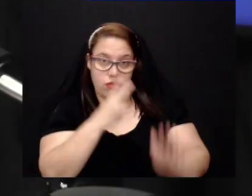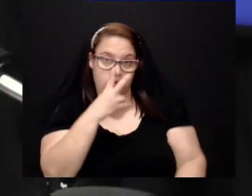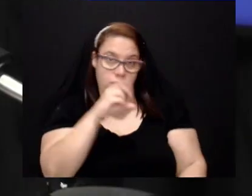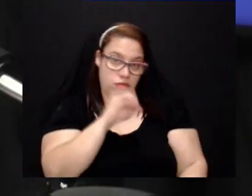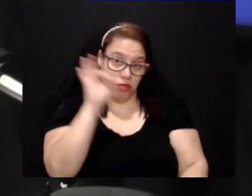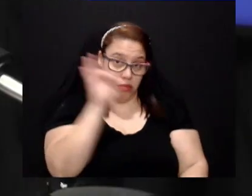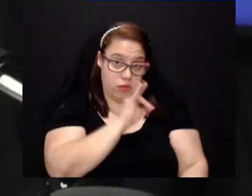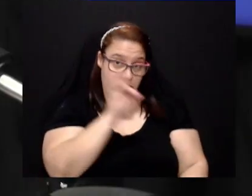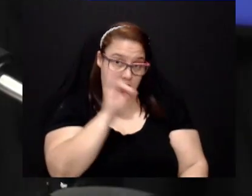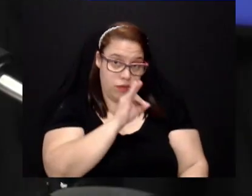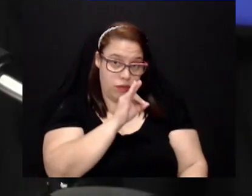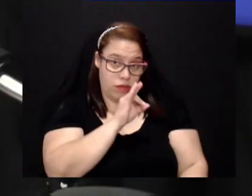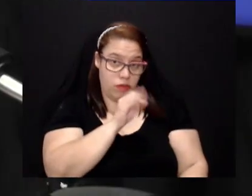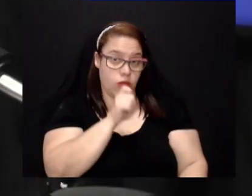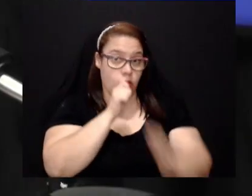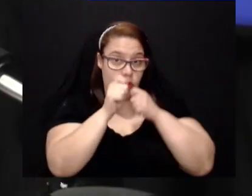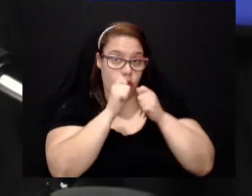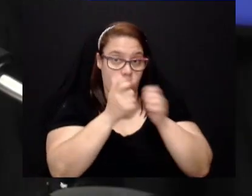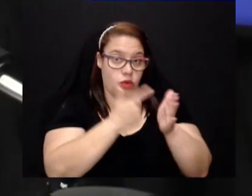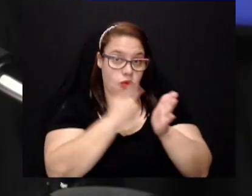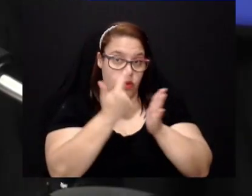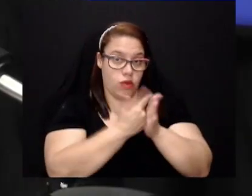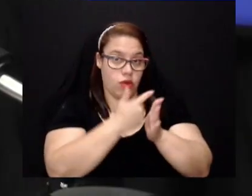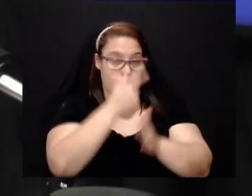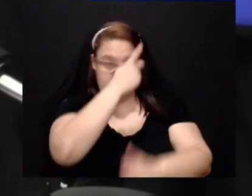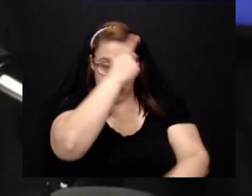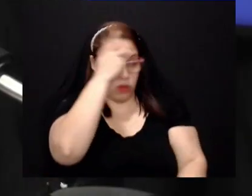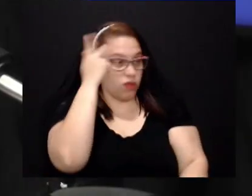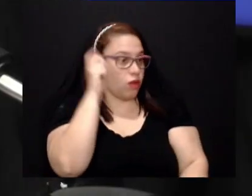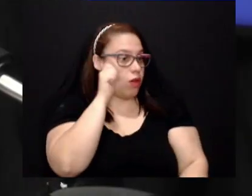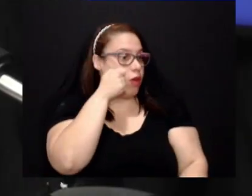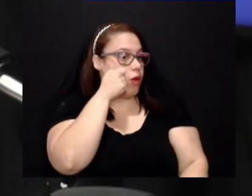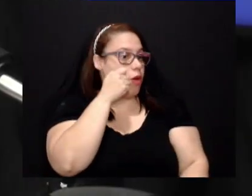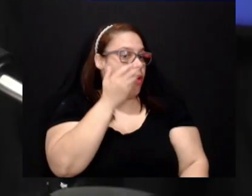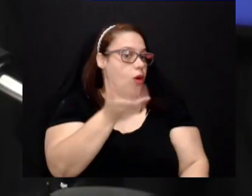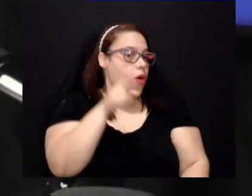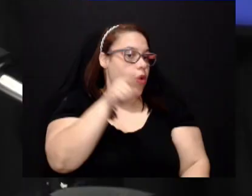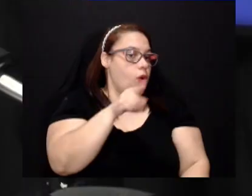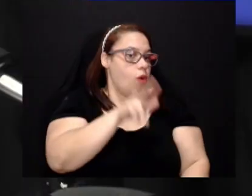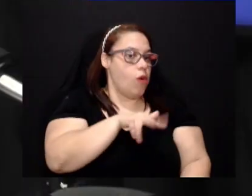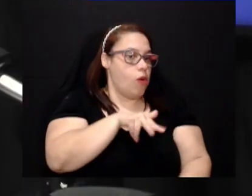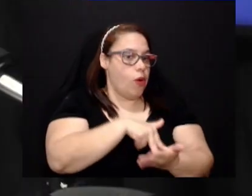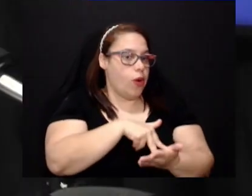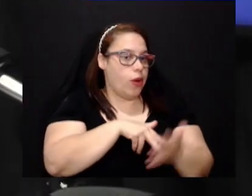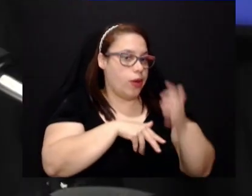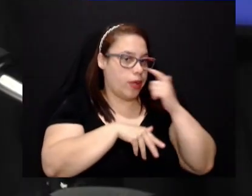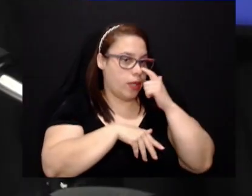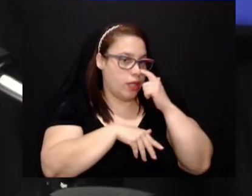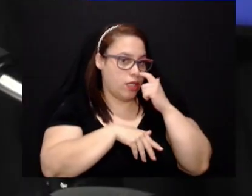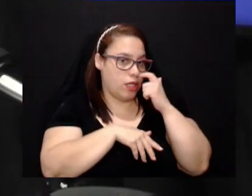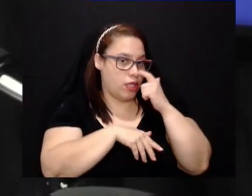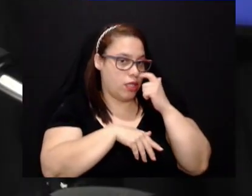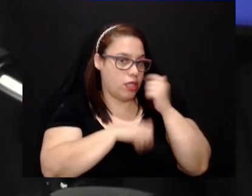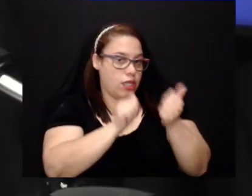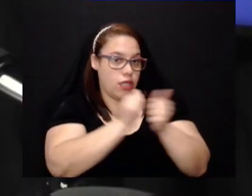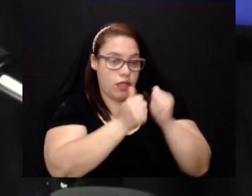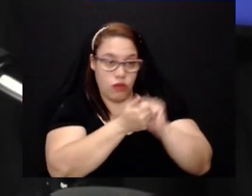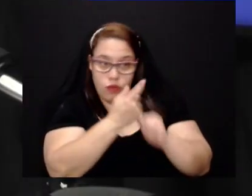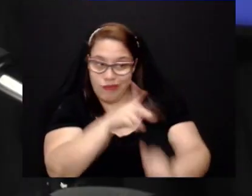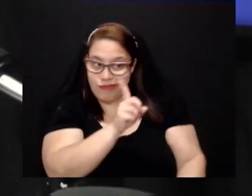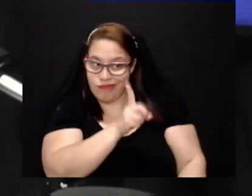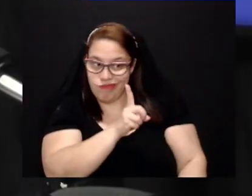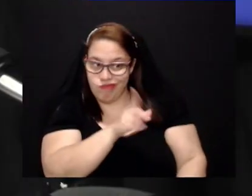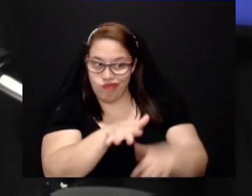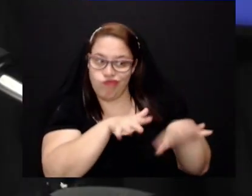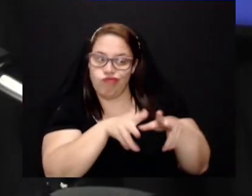dos jornalistas são pessoas negras, né? E você ocupa um espaço, então, que não foi formatado para você. Em que momento que você